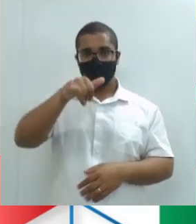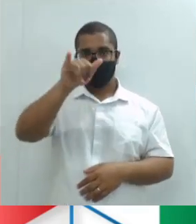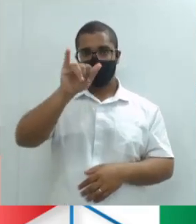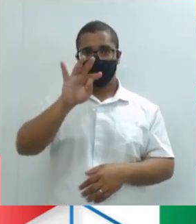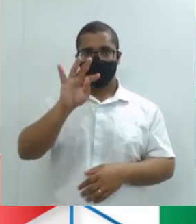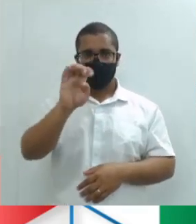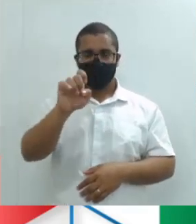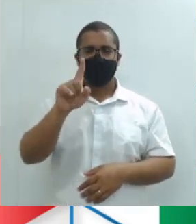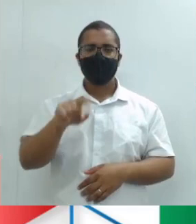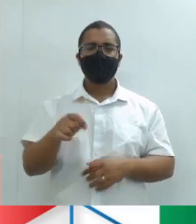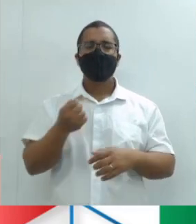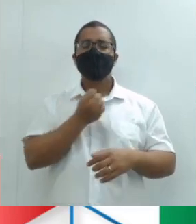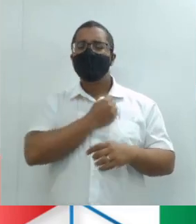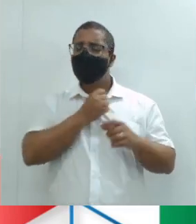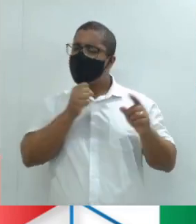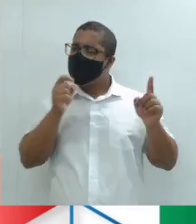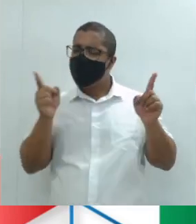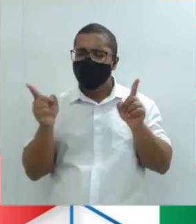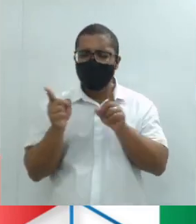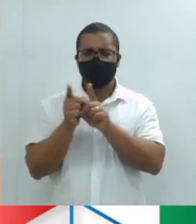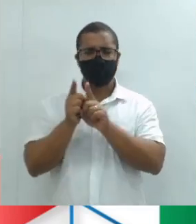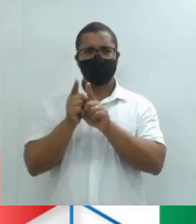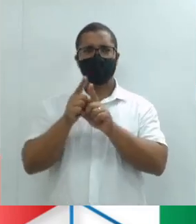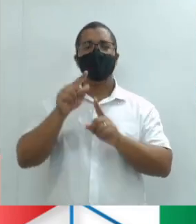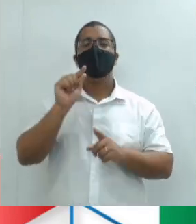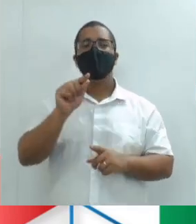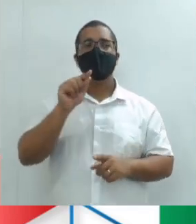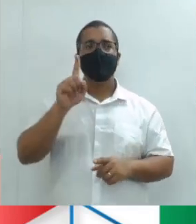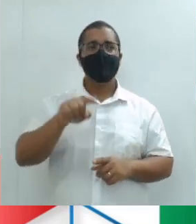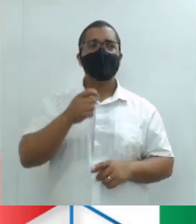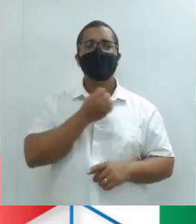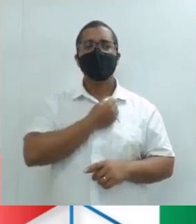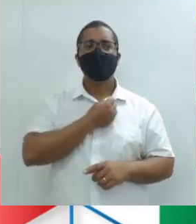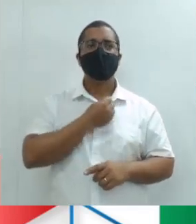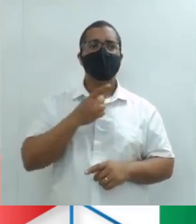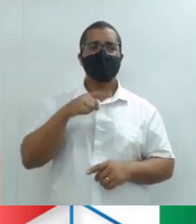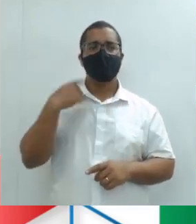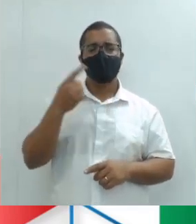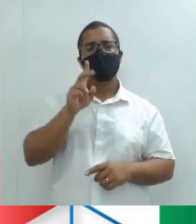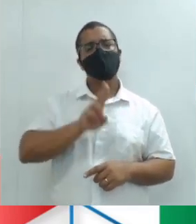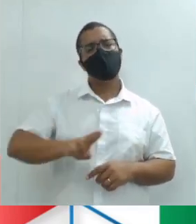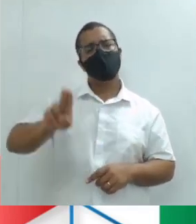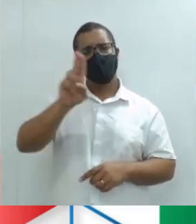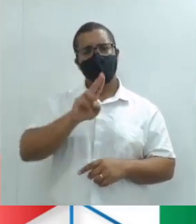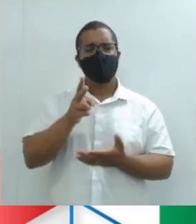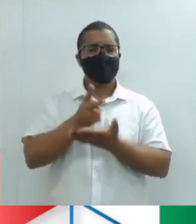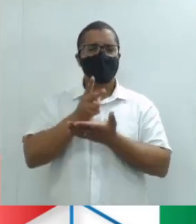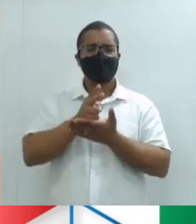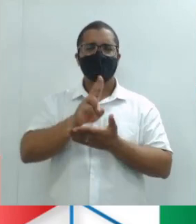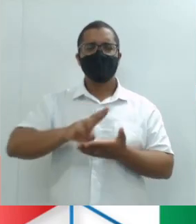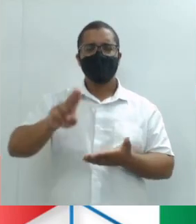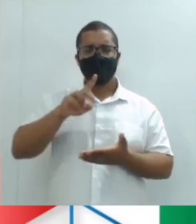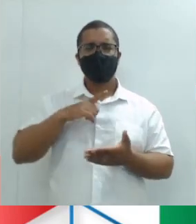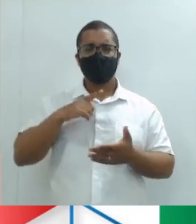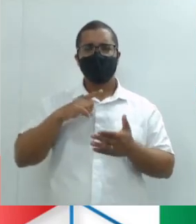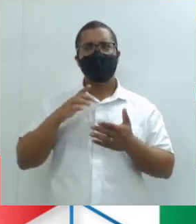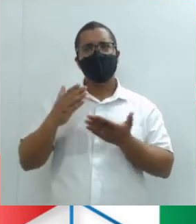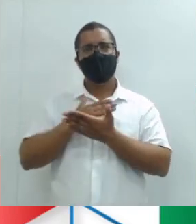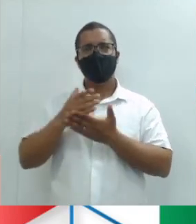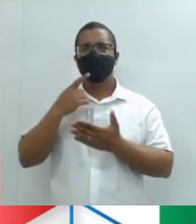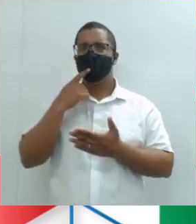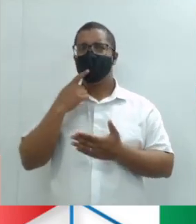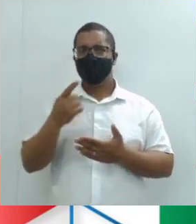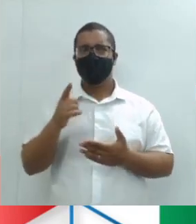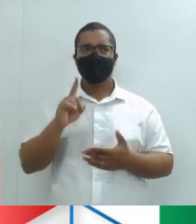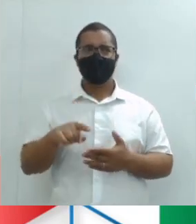medida da informática e normalmente ele corresponde aos itens que a gente usa, mesmo estando obsoleto. Tem